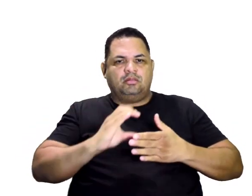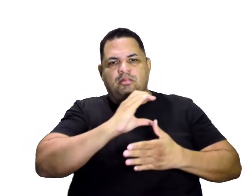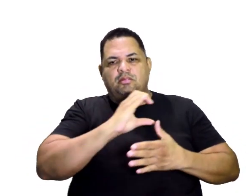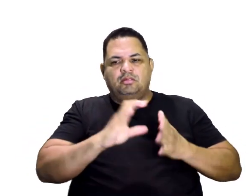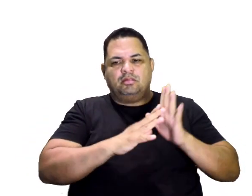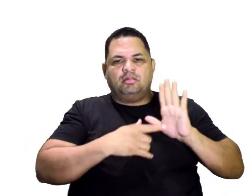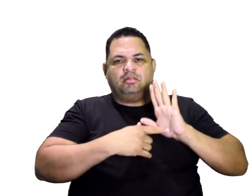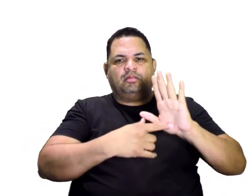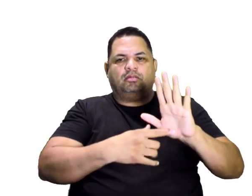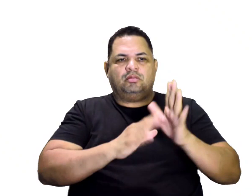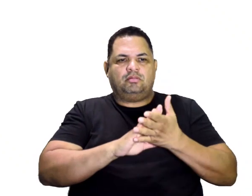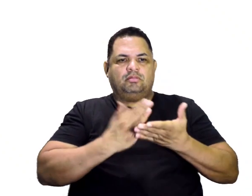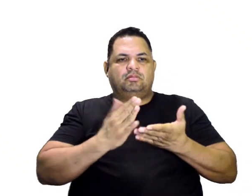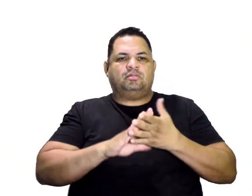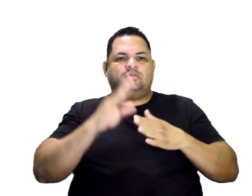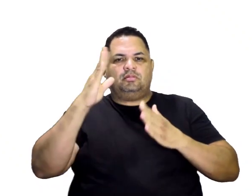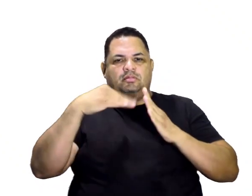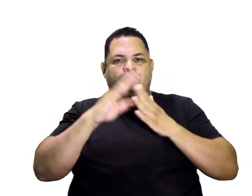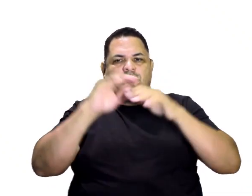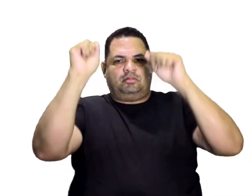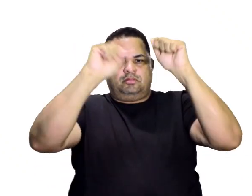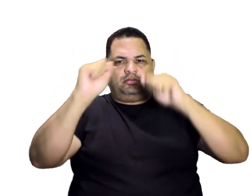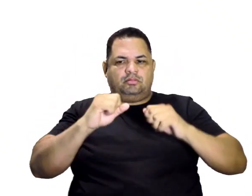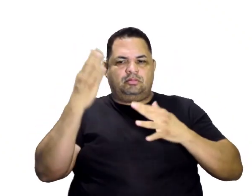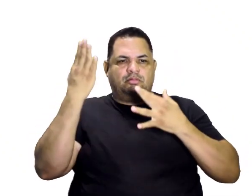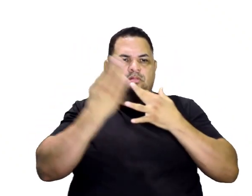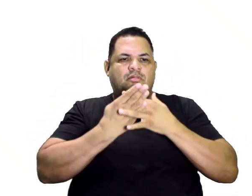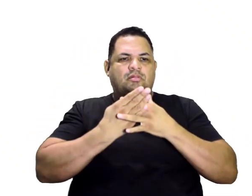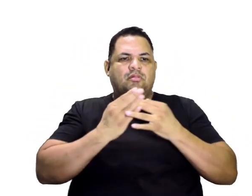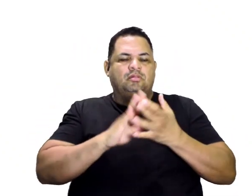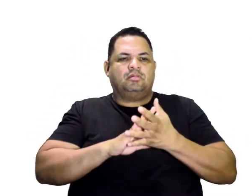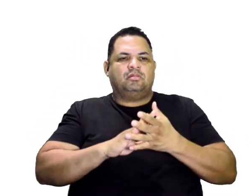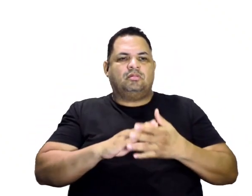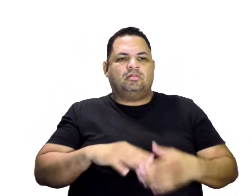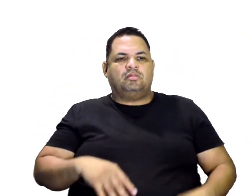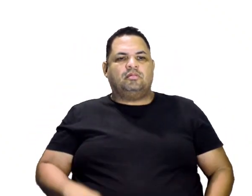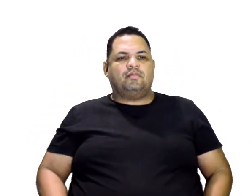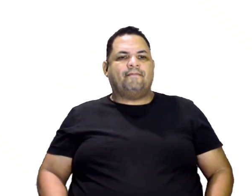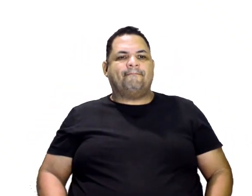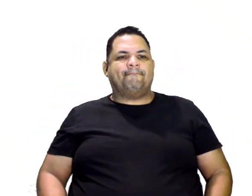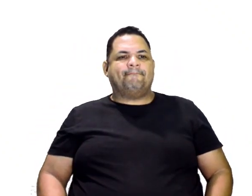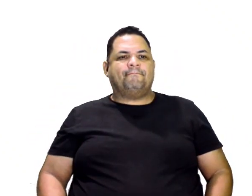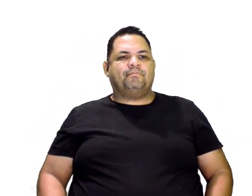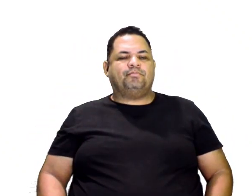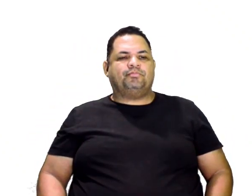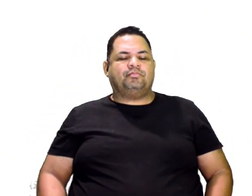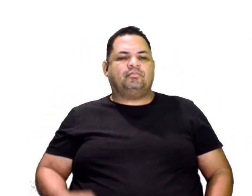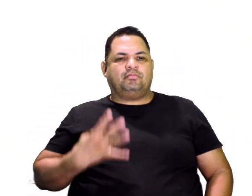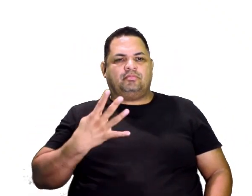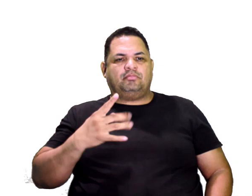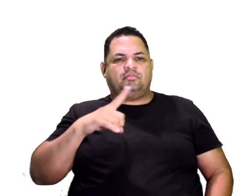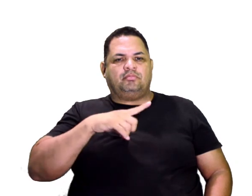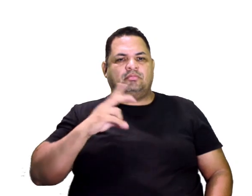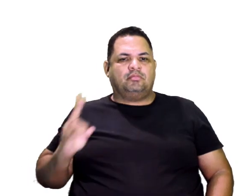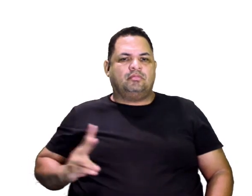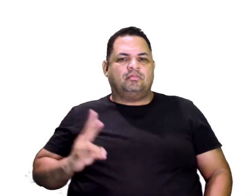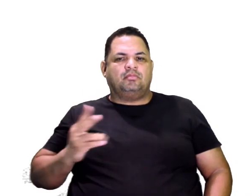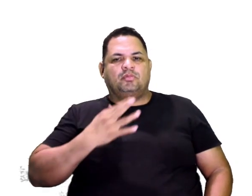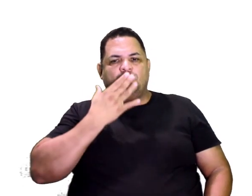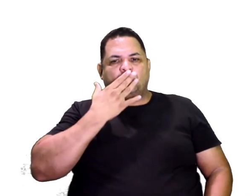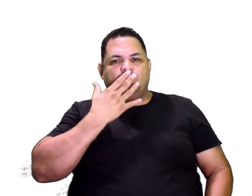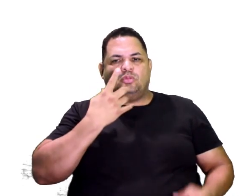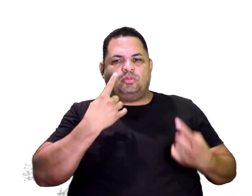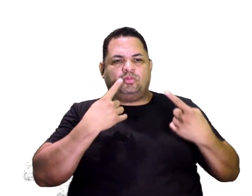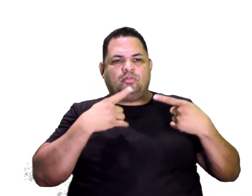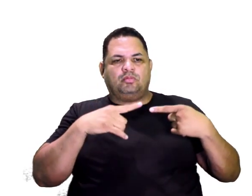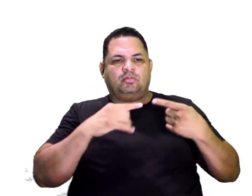frequência na pintura e nas esculturas barrocas. E aqui, no 4, nós temos que a valorização